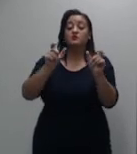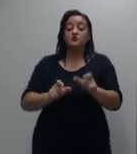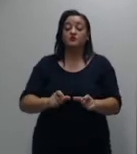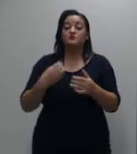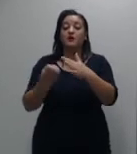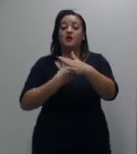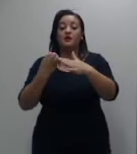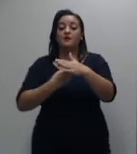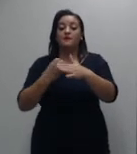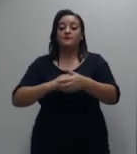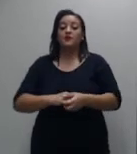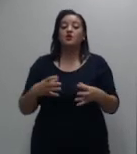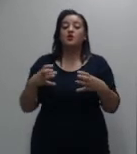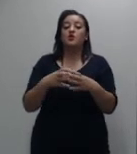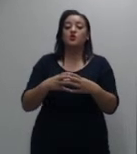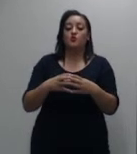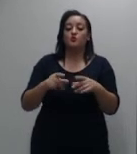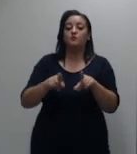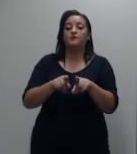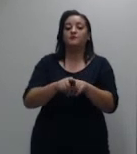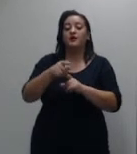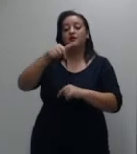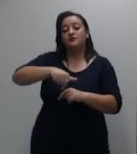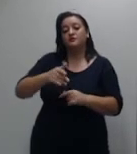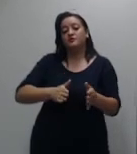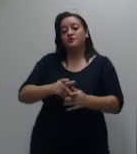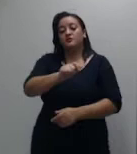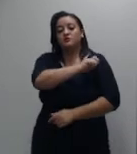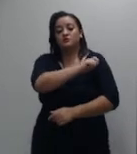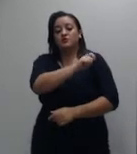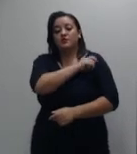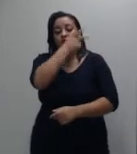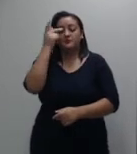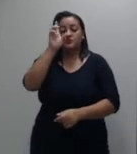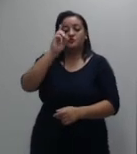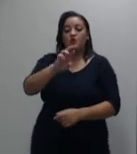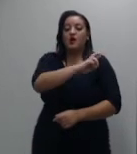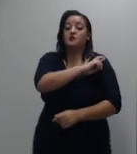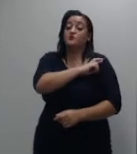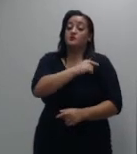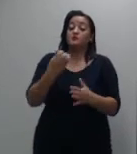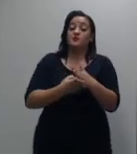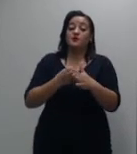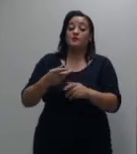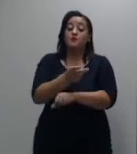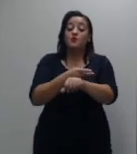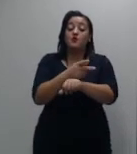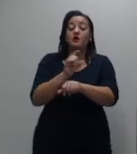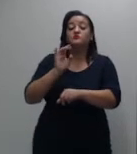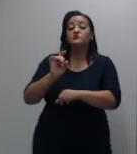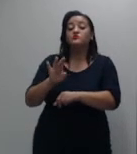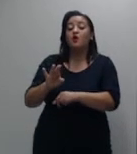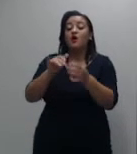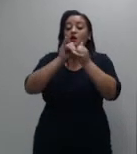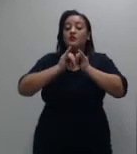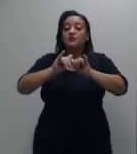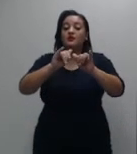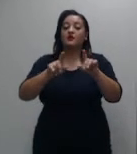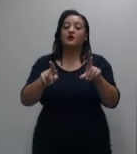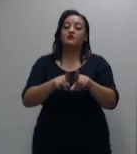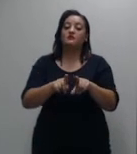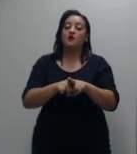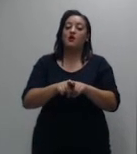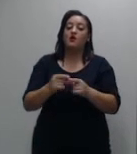empresas importante e nesse caso do Rio de Janeiro pelo seu computador buscava-se somente a declaração